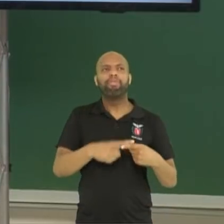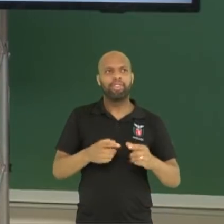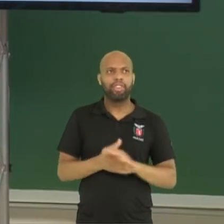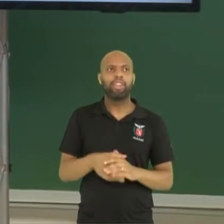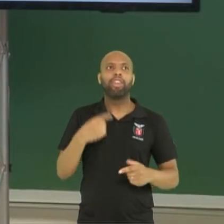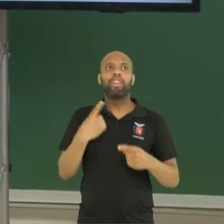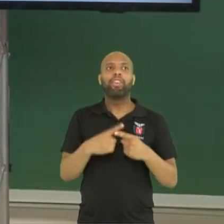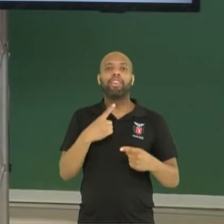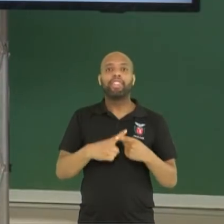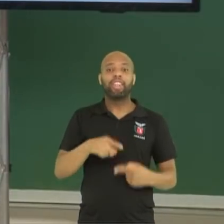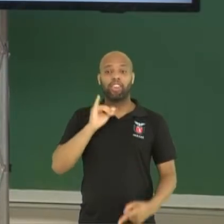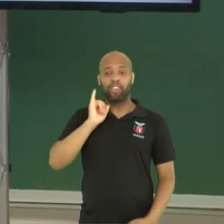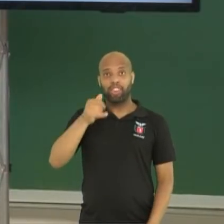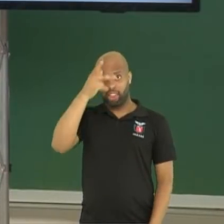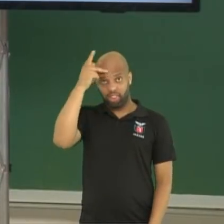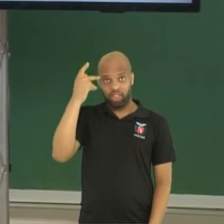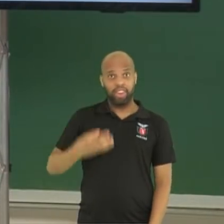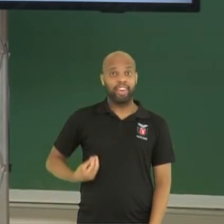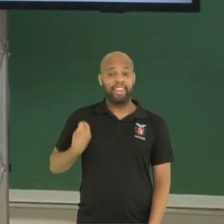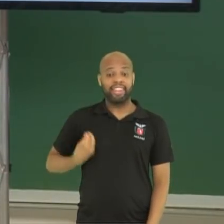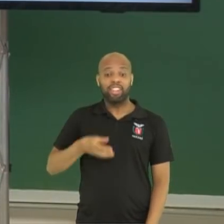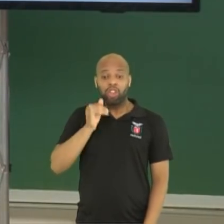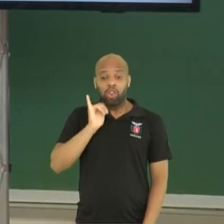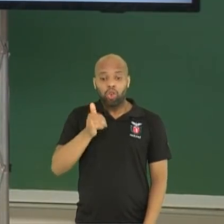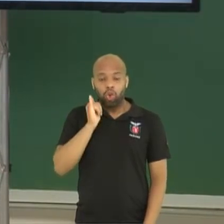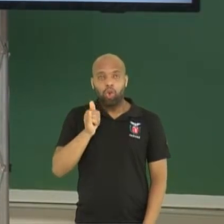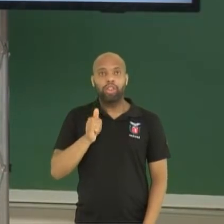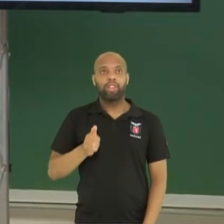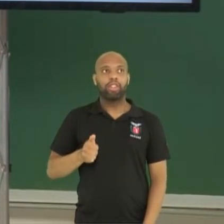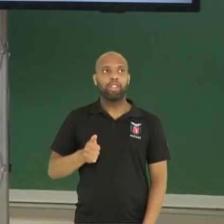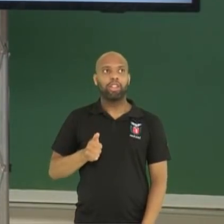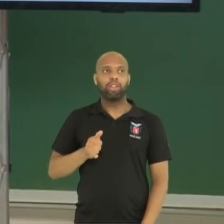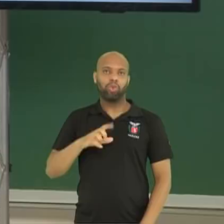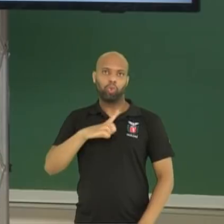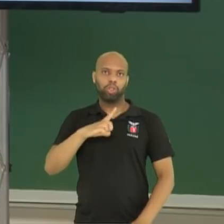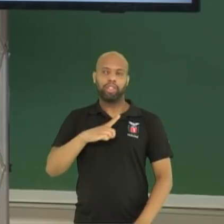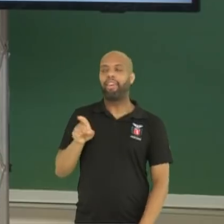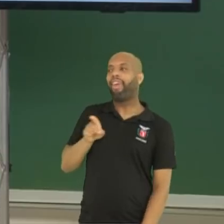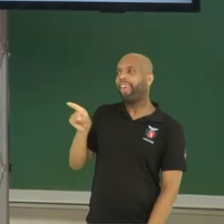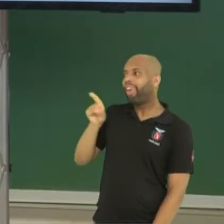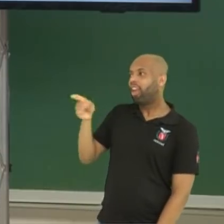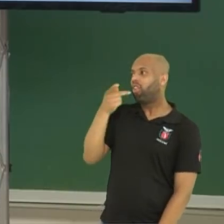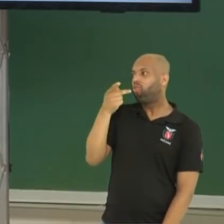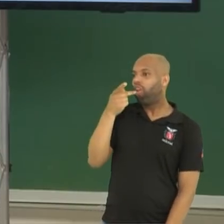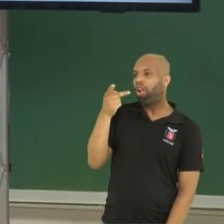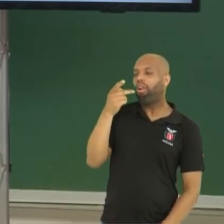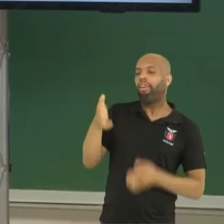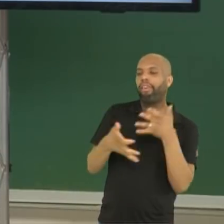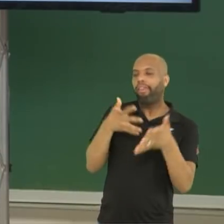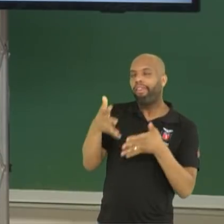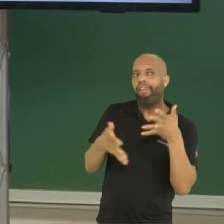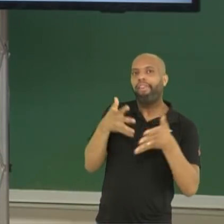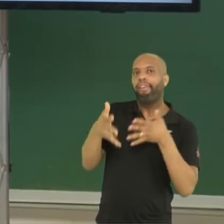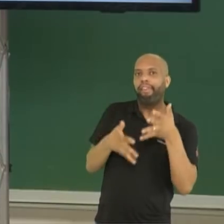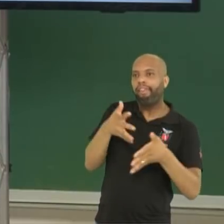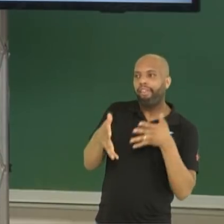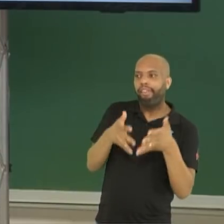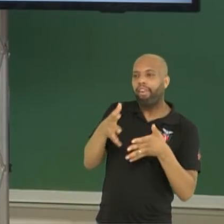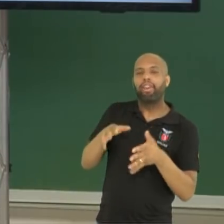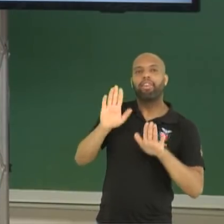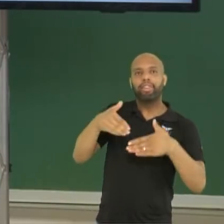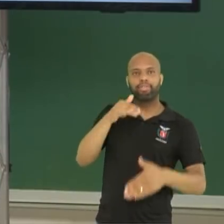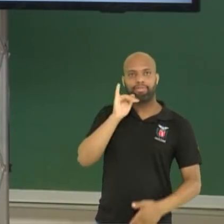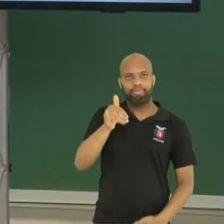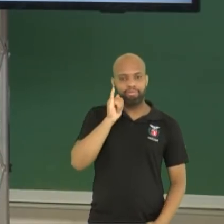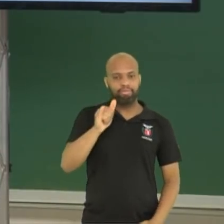o narrador está contando no lugar da fala do personagem. Então, ele mesmo está assumindo